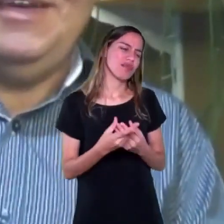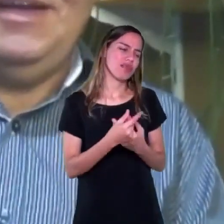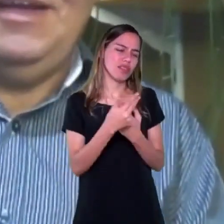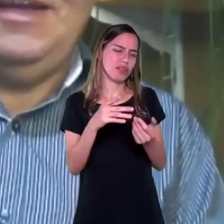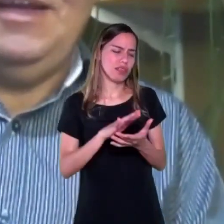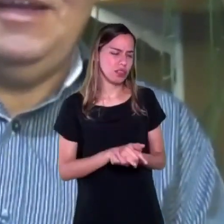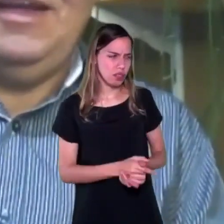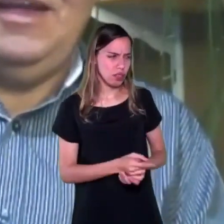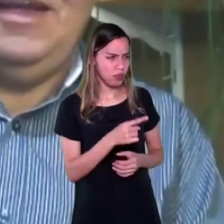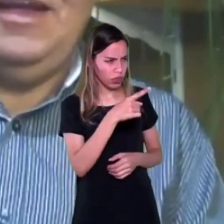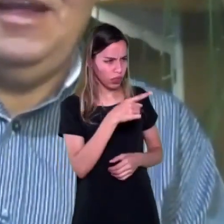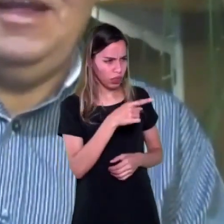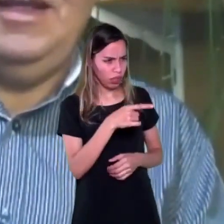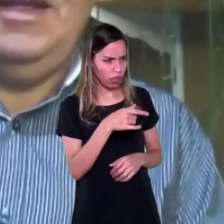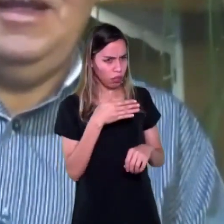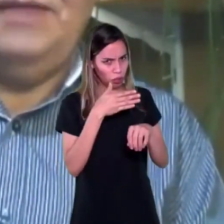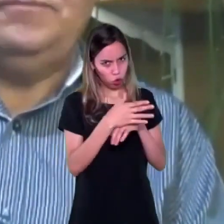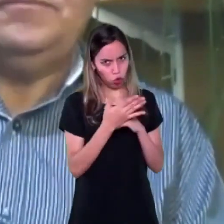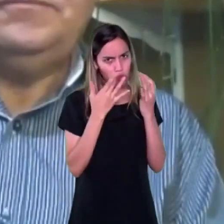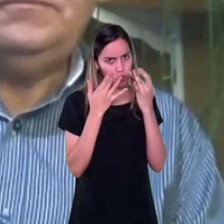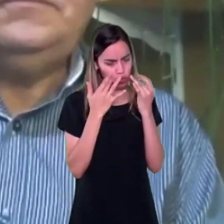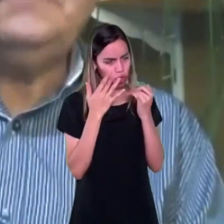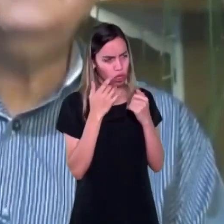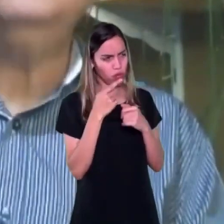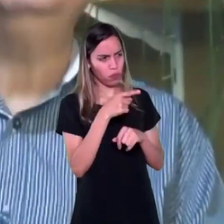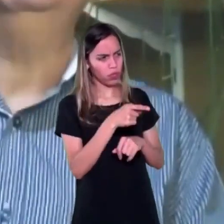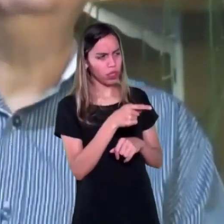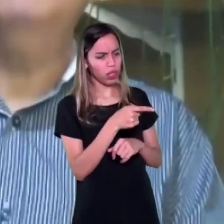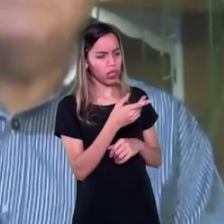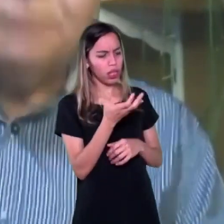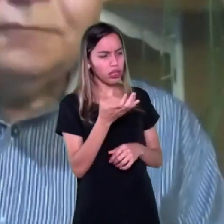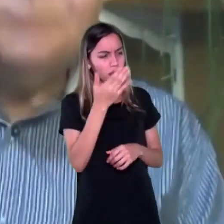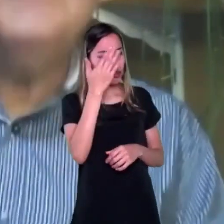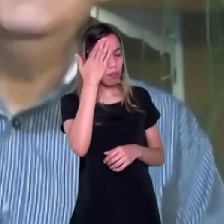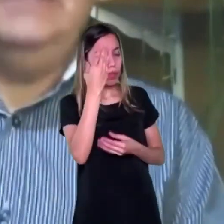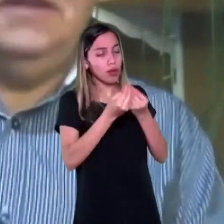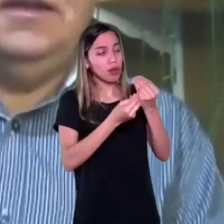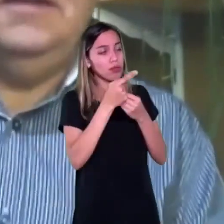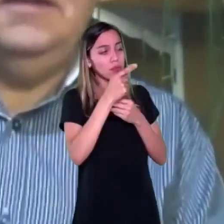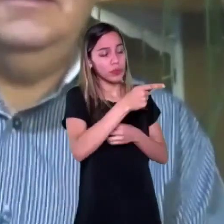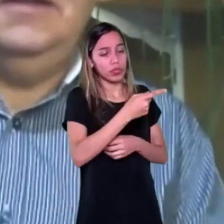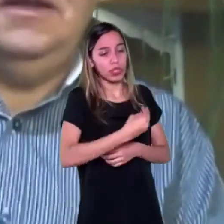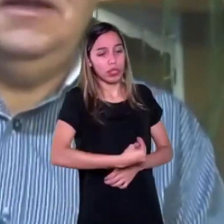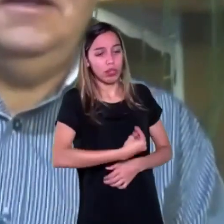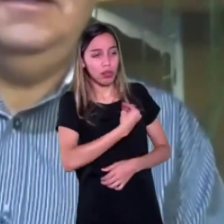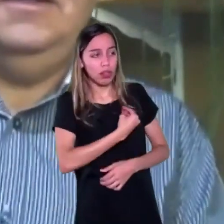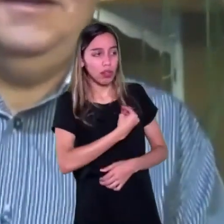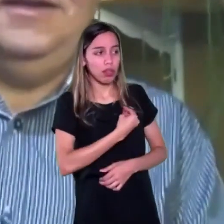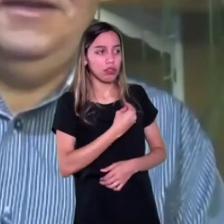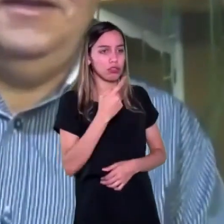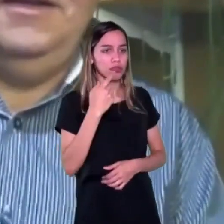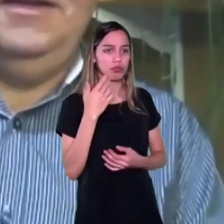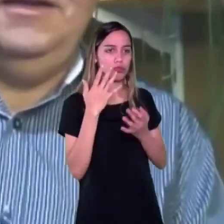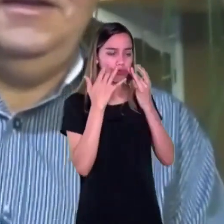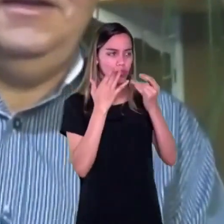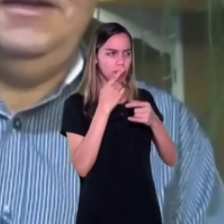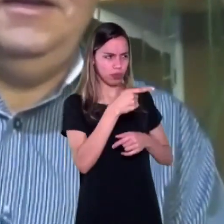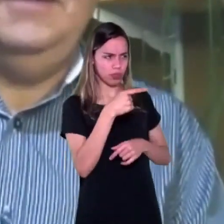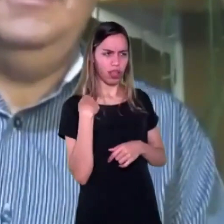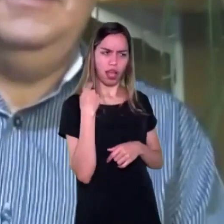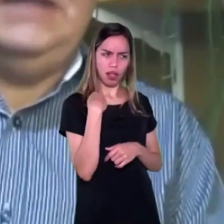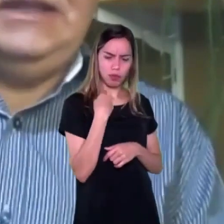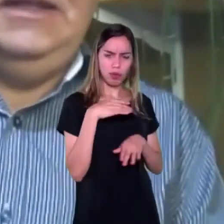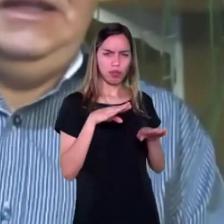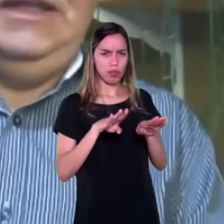Você entrou no teatro aí, eu quero saber da sua trajetória no teatro, né? Você também é ator, você dirigiu espetáculos,